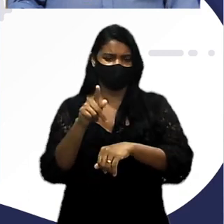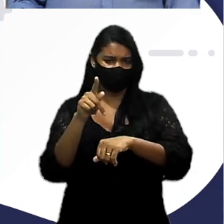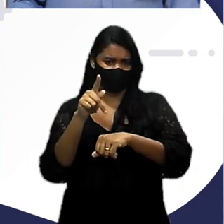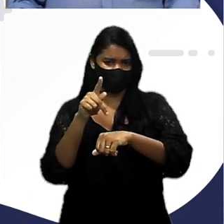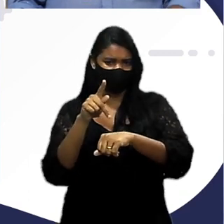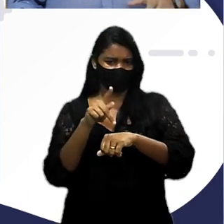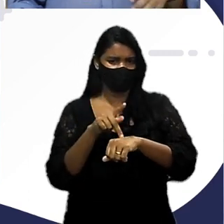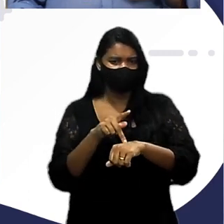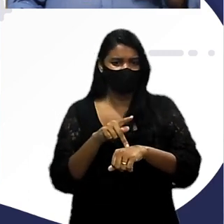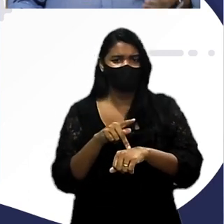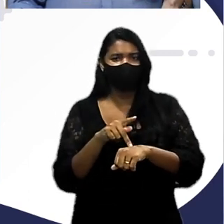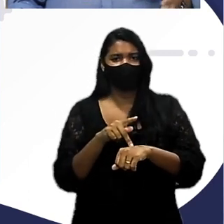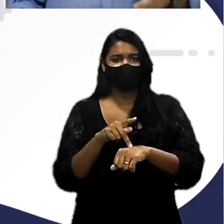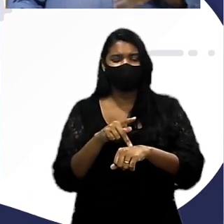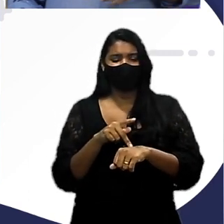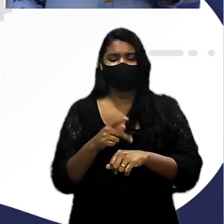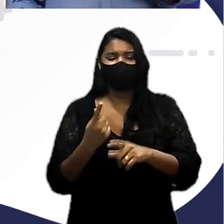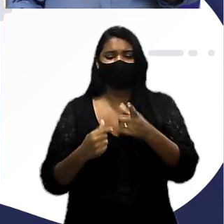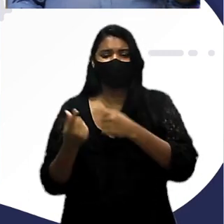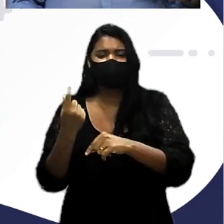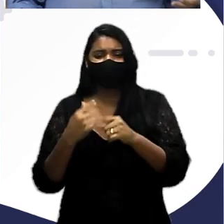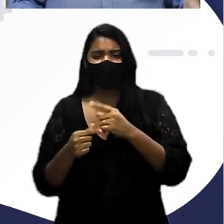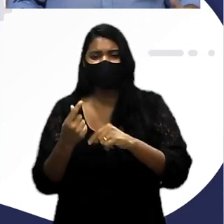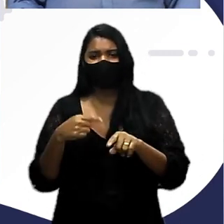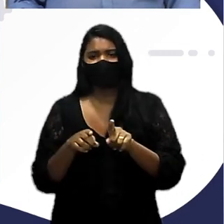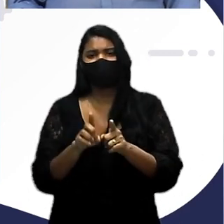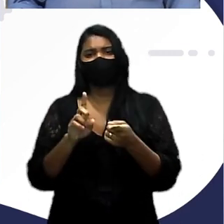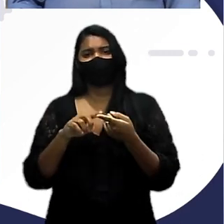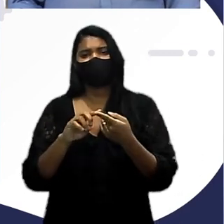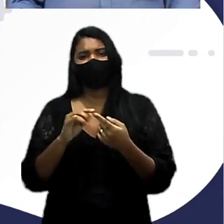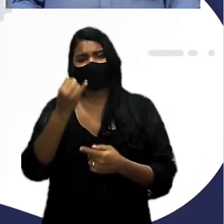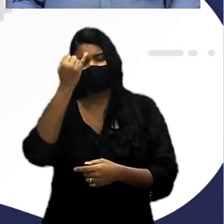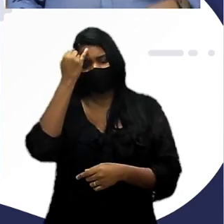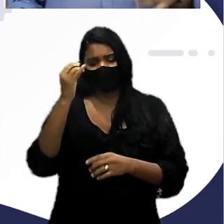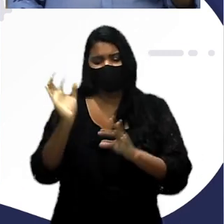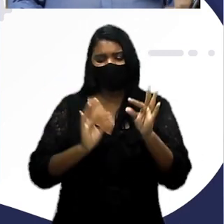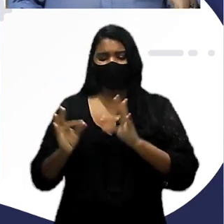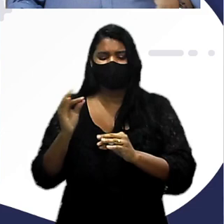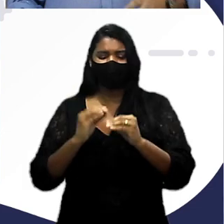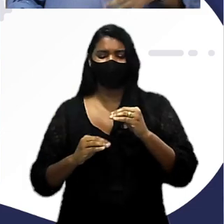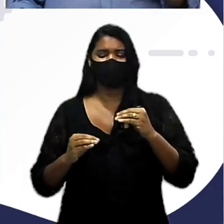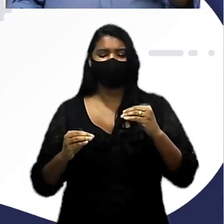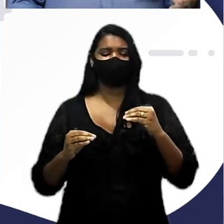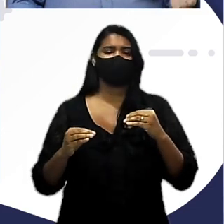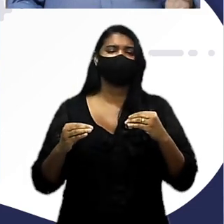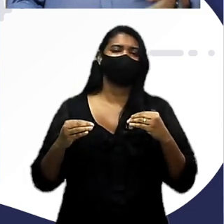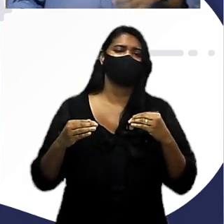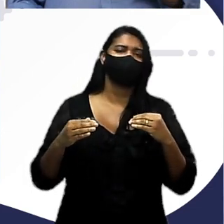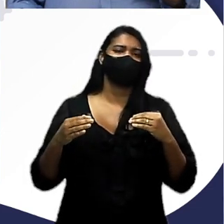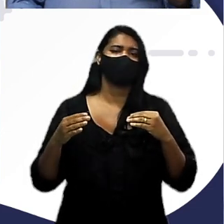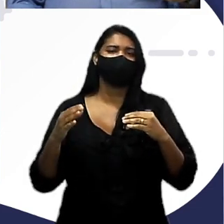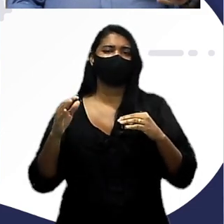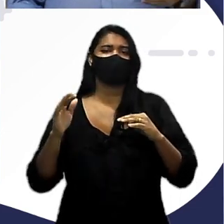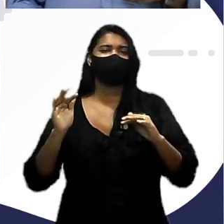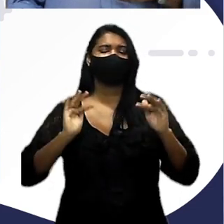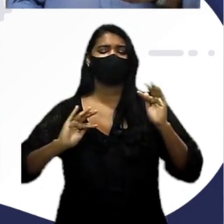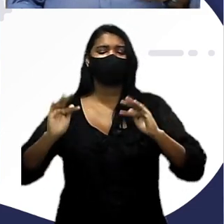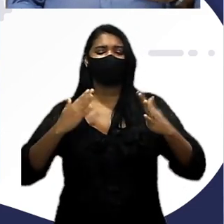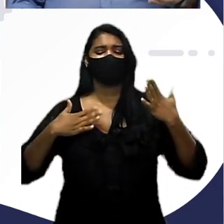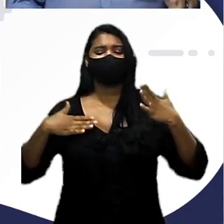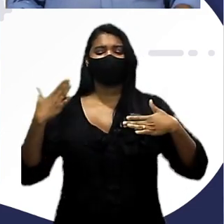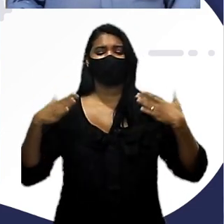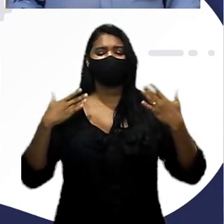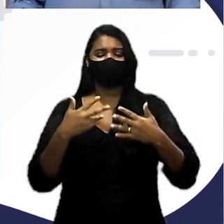suas necessidades de consumo, quais são as suas necessidades de lazer, enfim. Isso, de uma certa